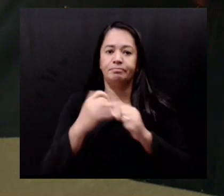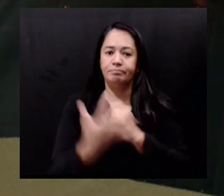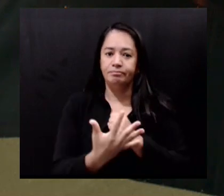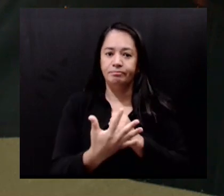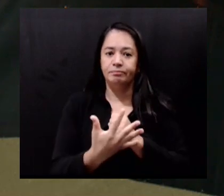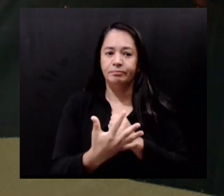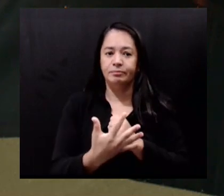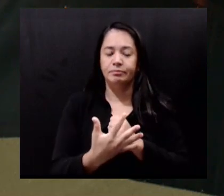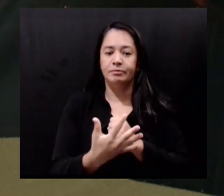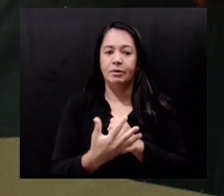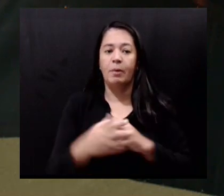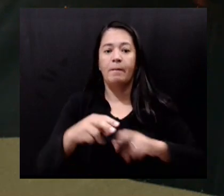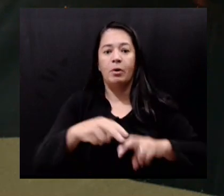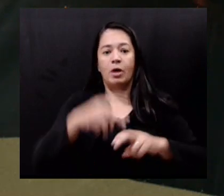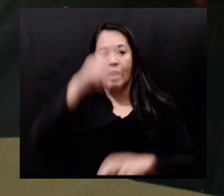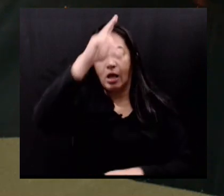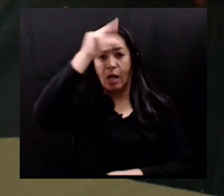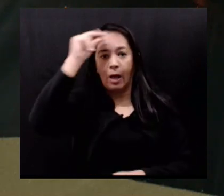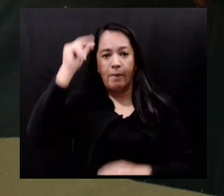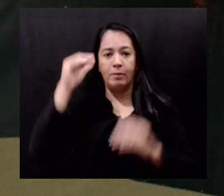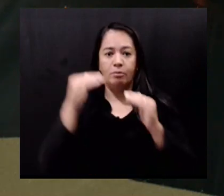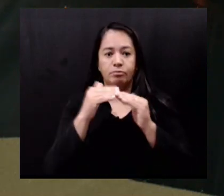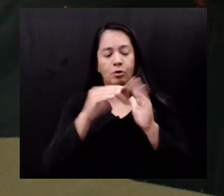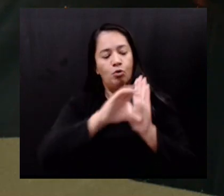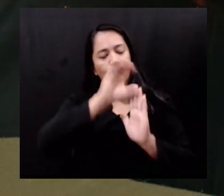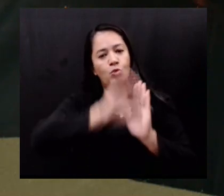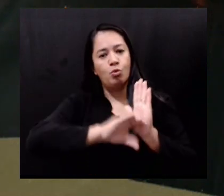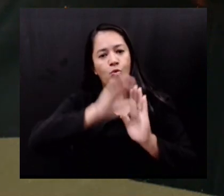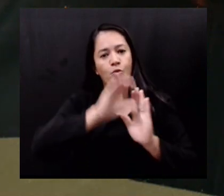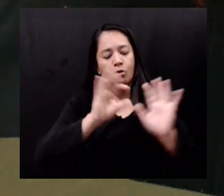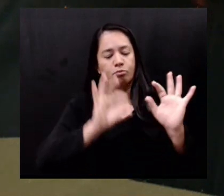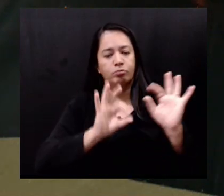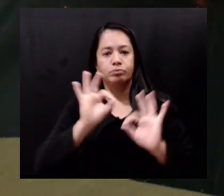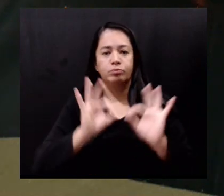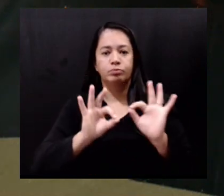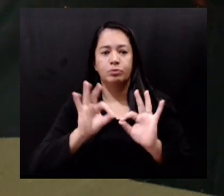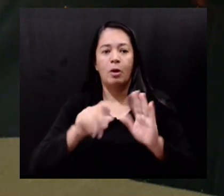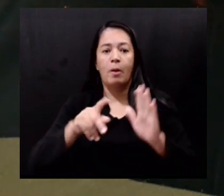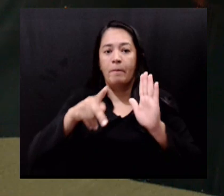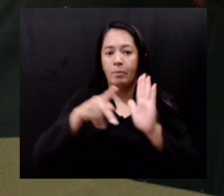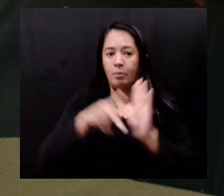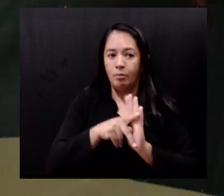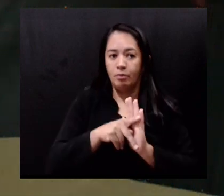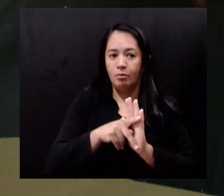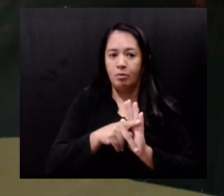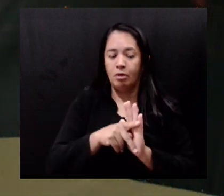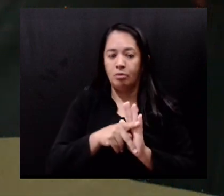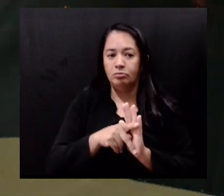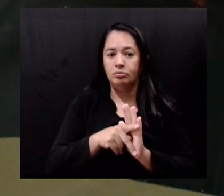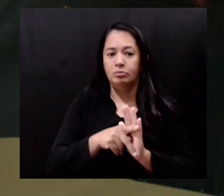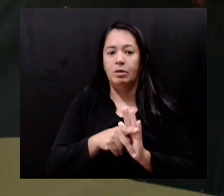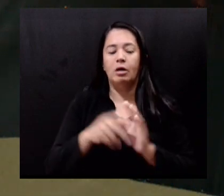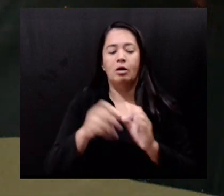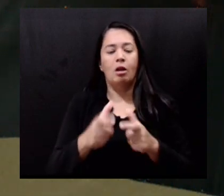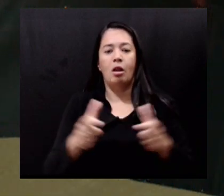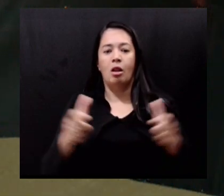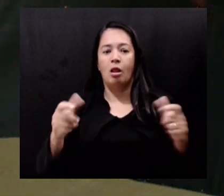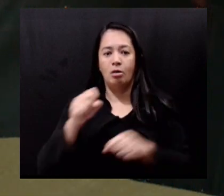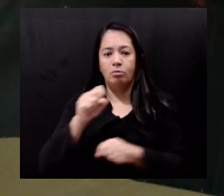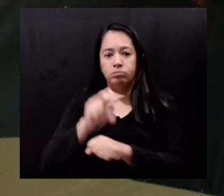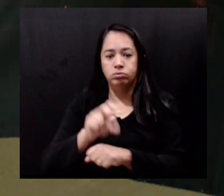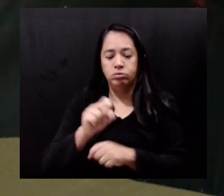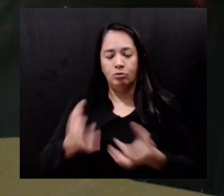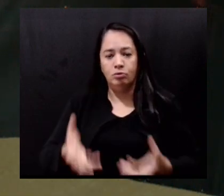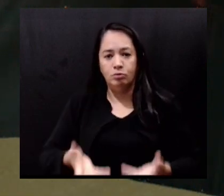reordenamento curricular e as determinações da Vara da Infância e da Juventude para ampliação de matrículas reforçam a urgência da